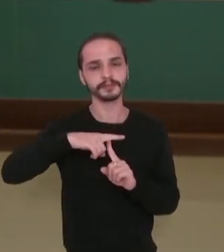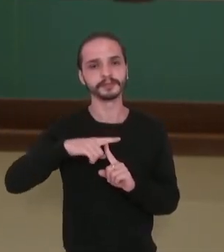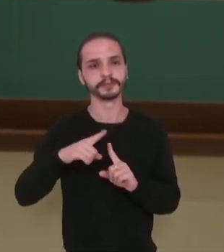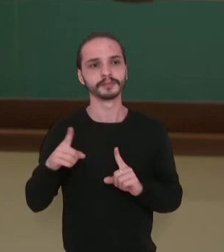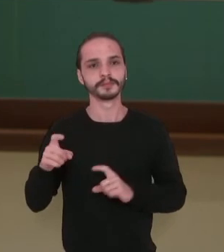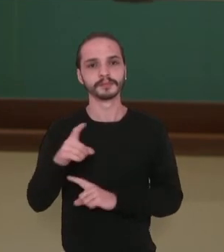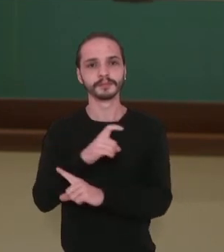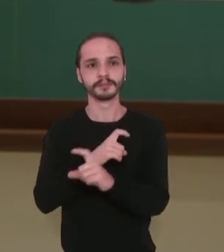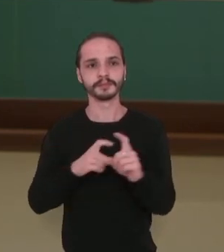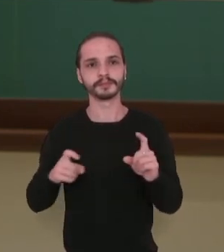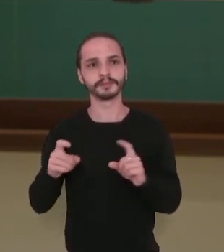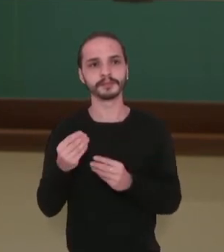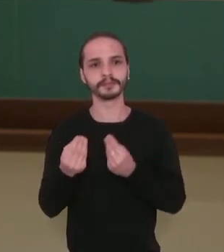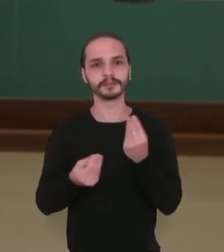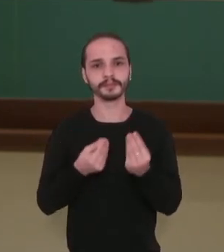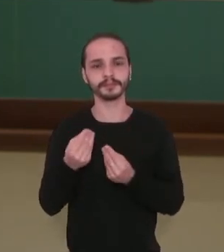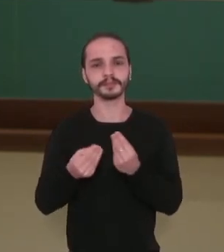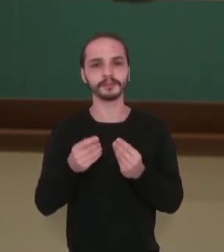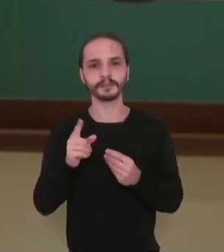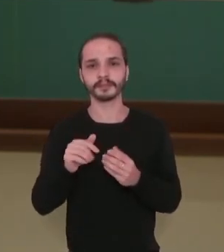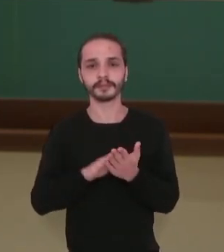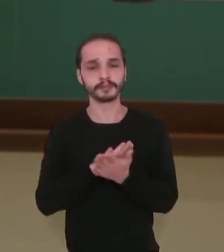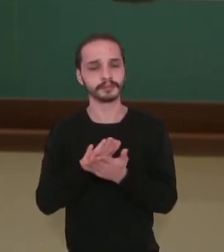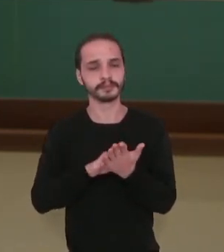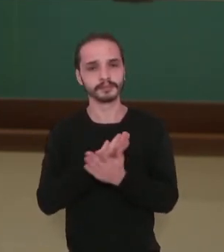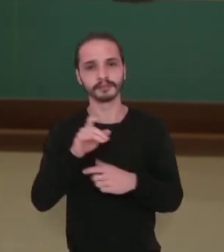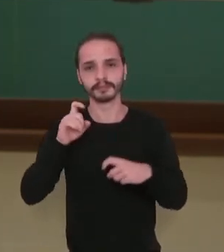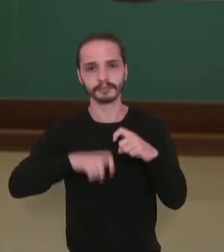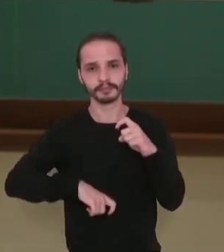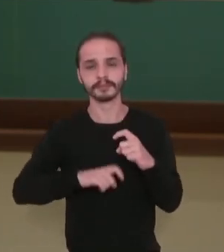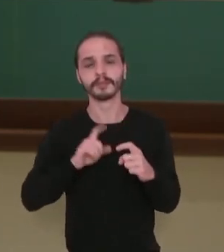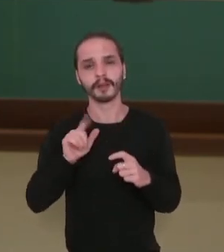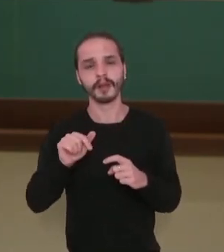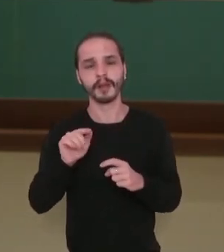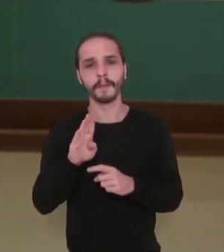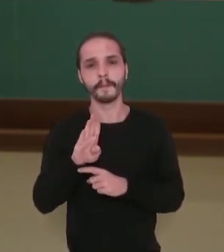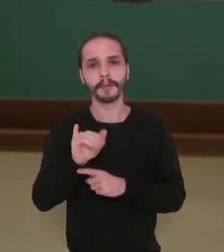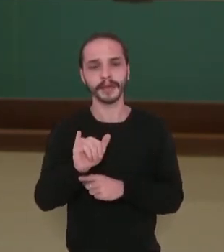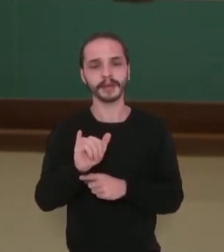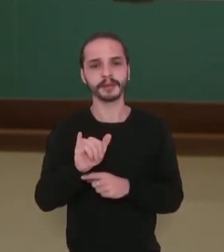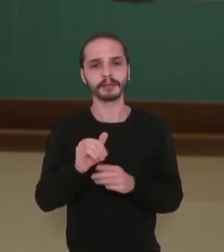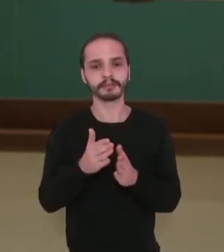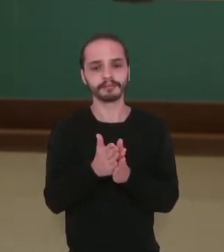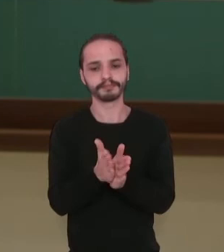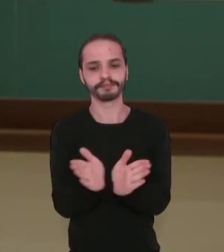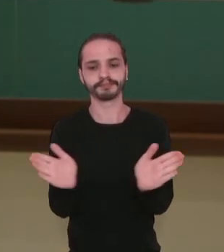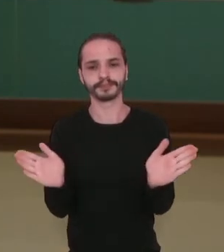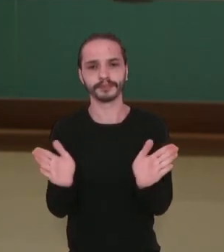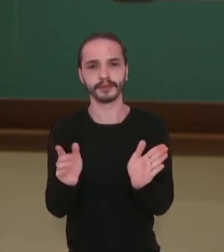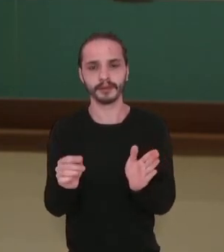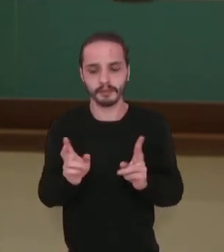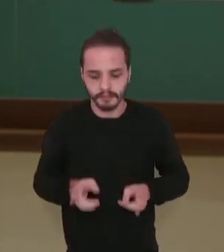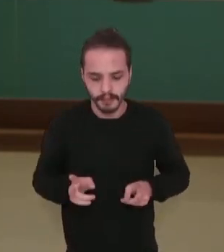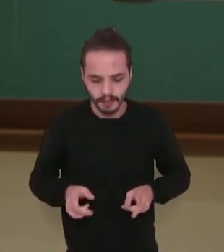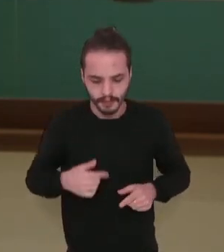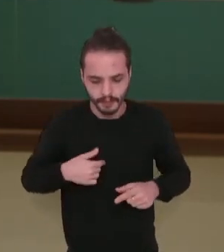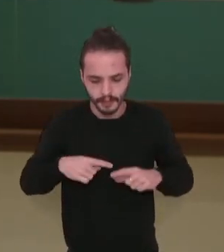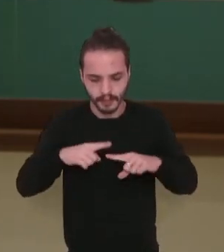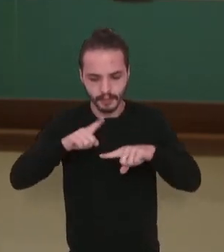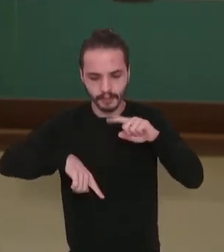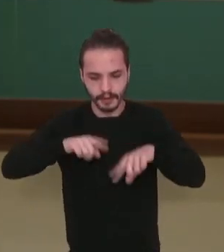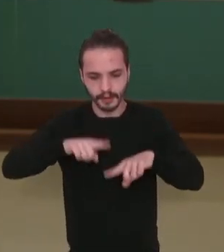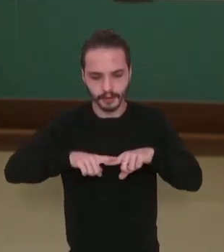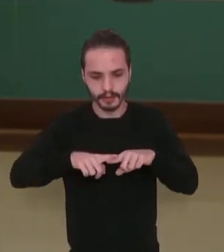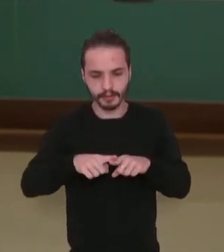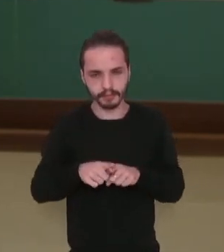se reproduz pela maneira assexuada ou bipartição, né? Quando uma bactéria ela vai duplicar o seu material genético,